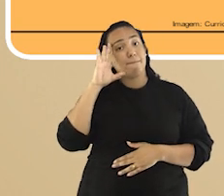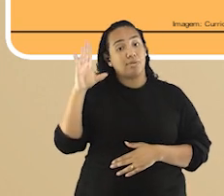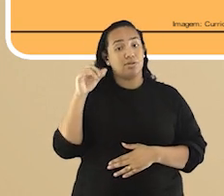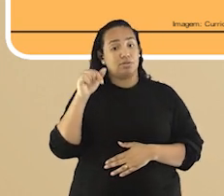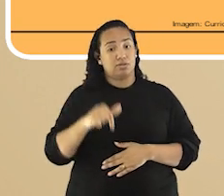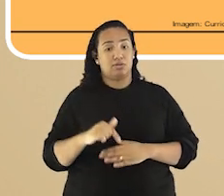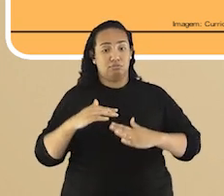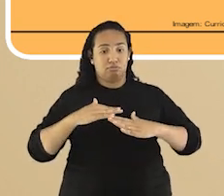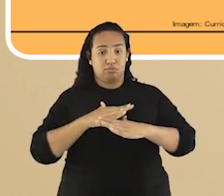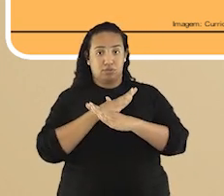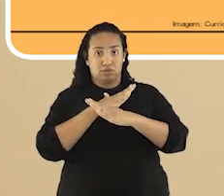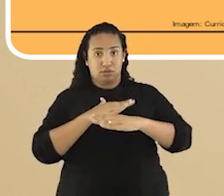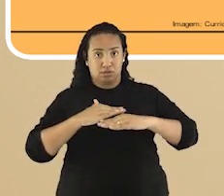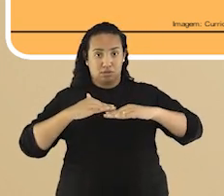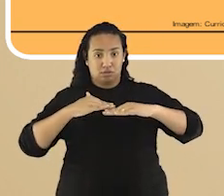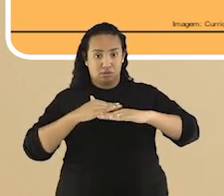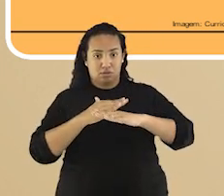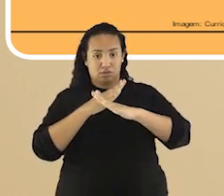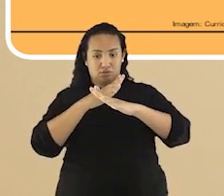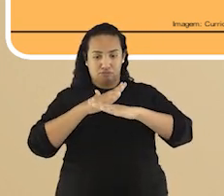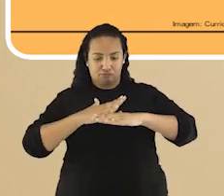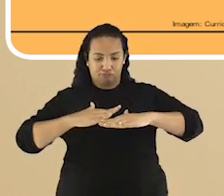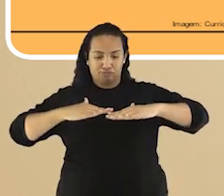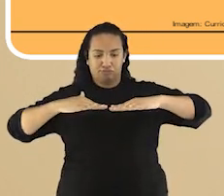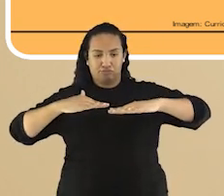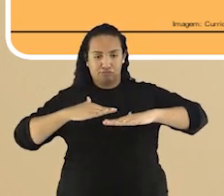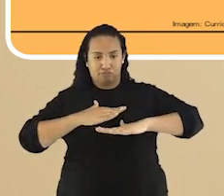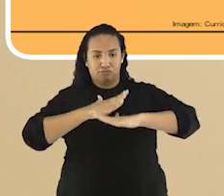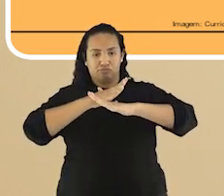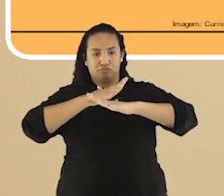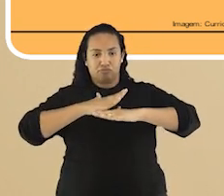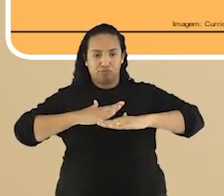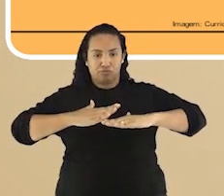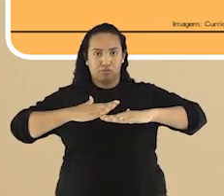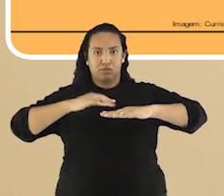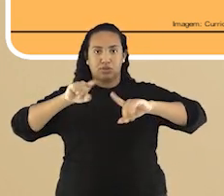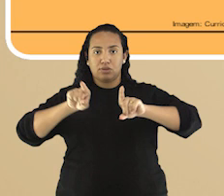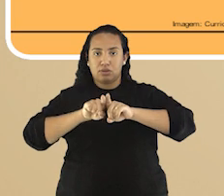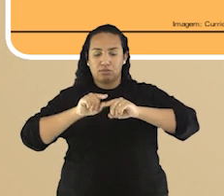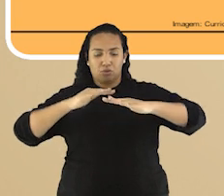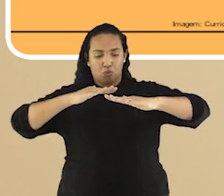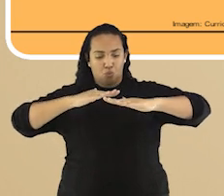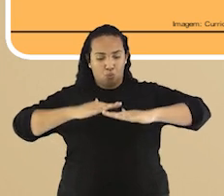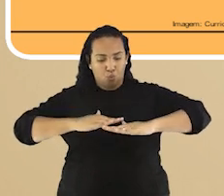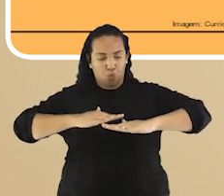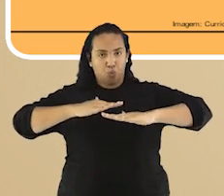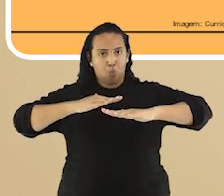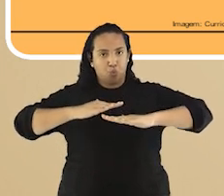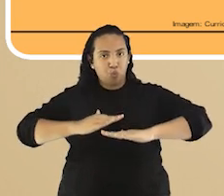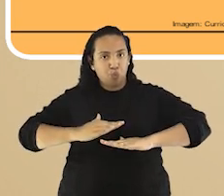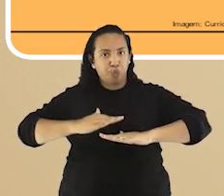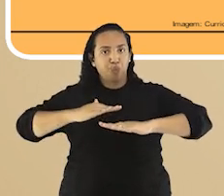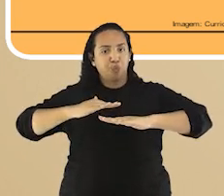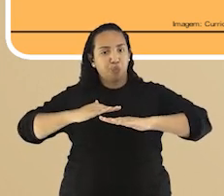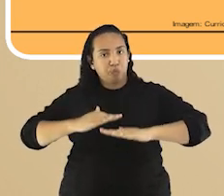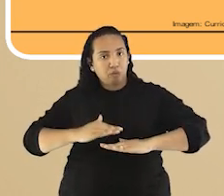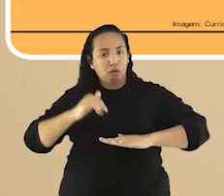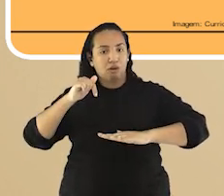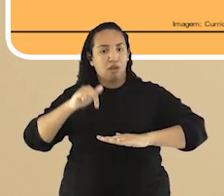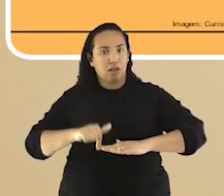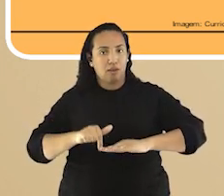empurram e se afastam uma das outras e afundam alguns milímetros por ano, modificando suas dimensões